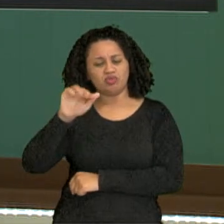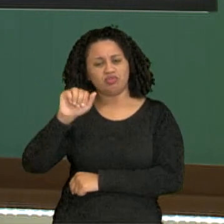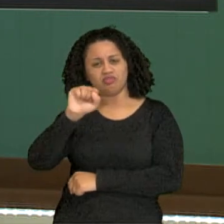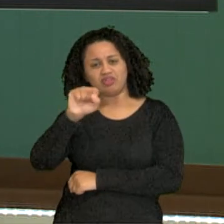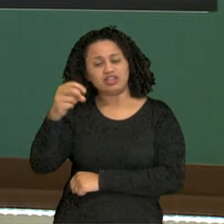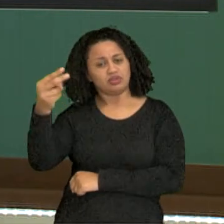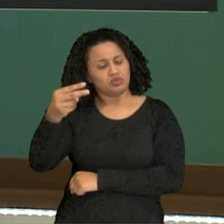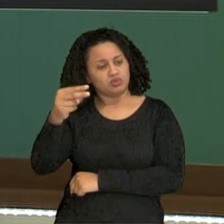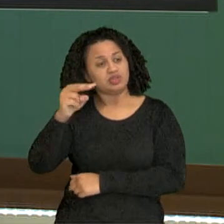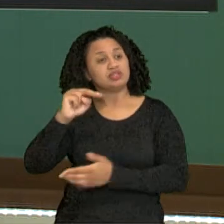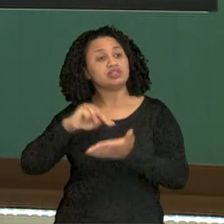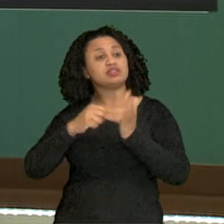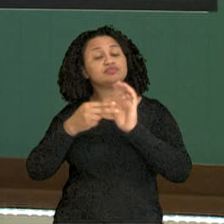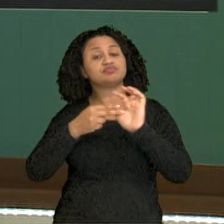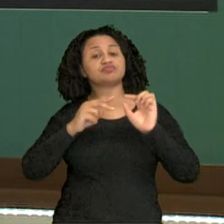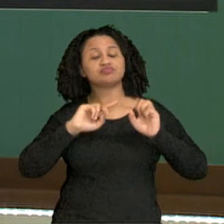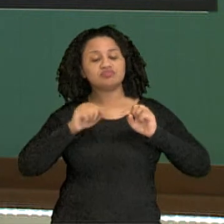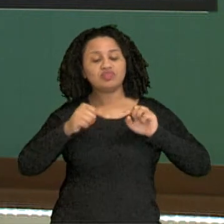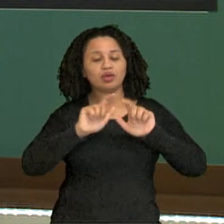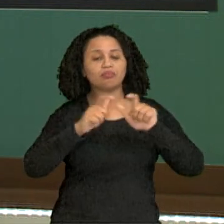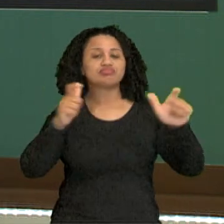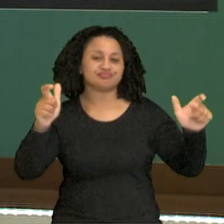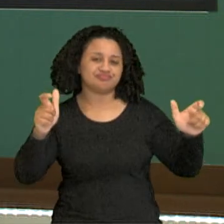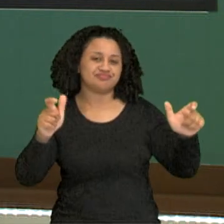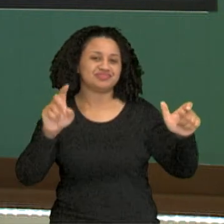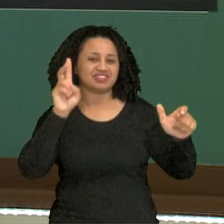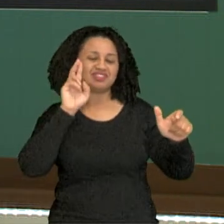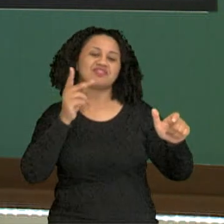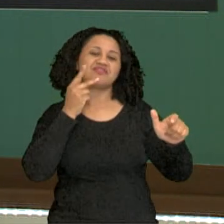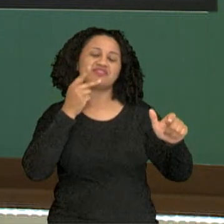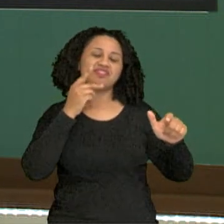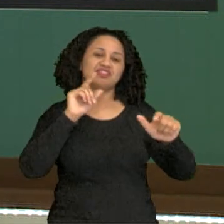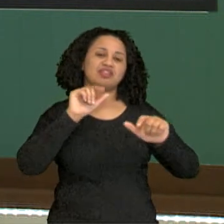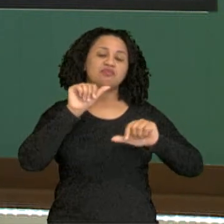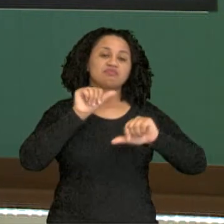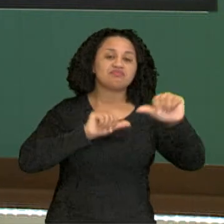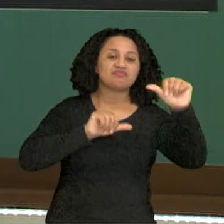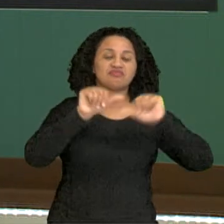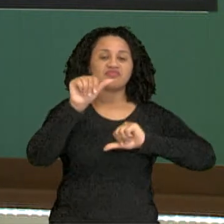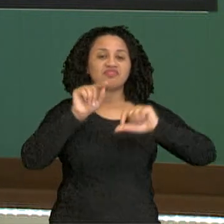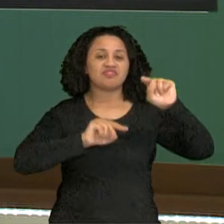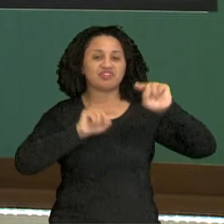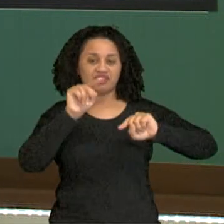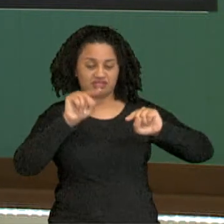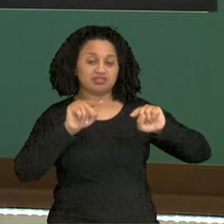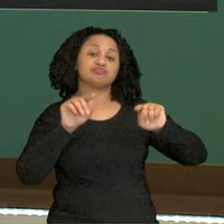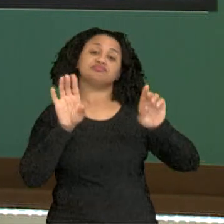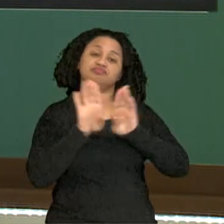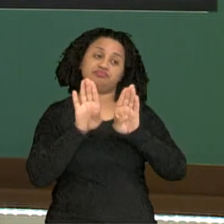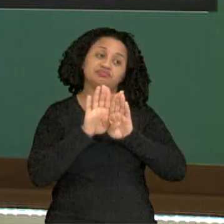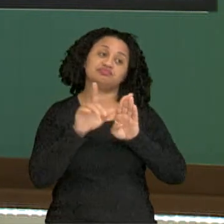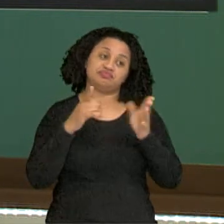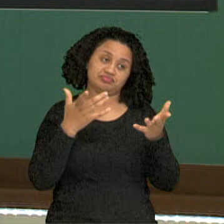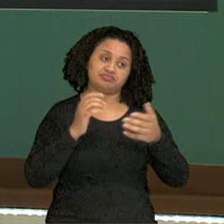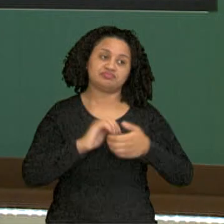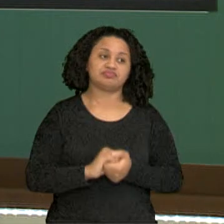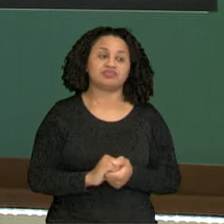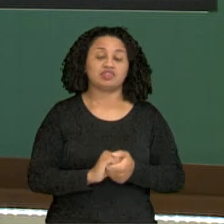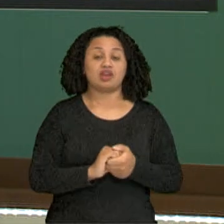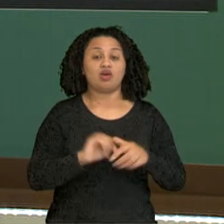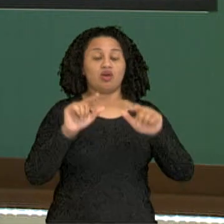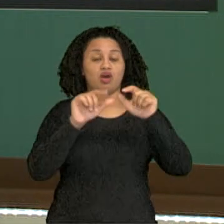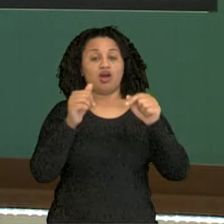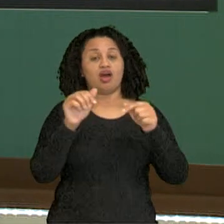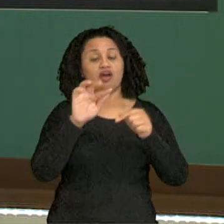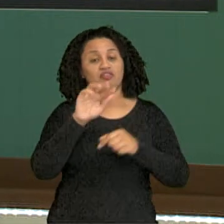às etapas reprodutivas. Lembra que eu falei que existe uma alternância? Tem relação com isso. Então, a fase